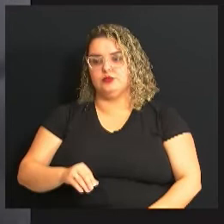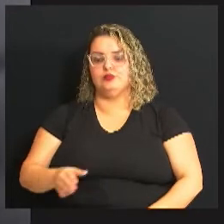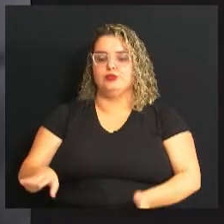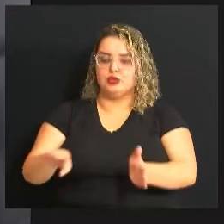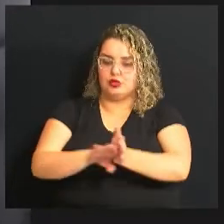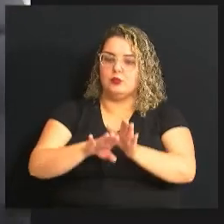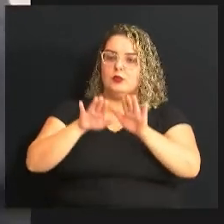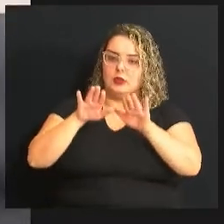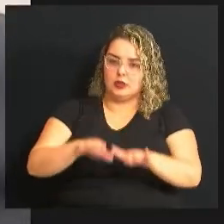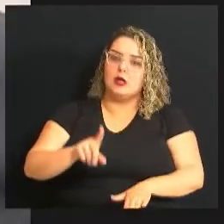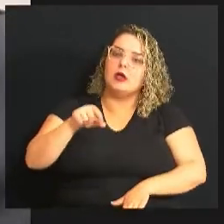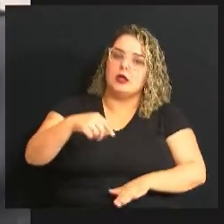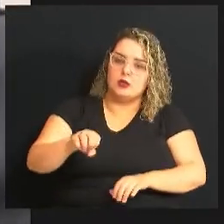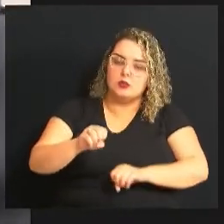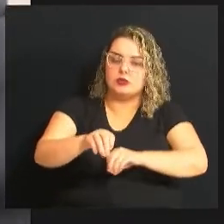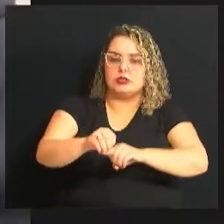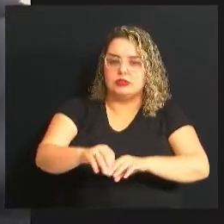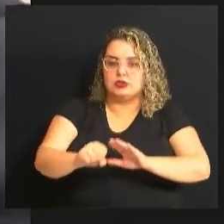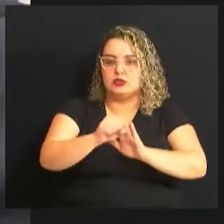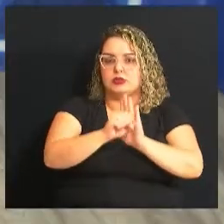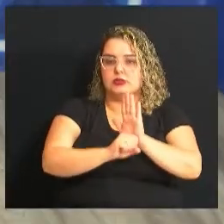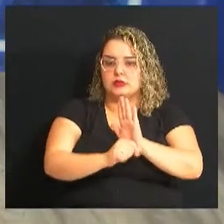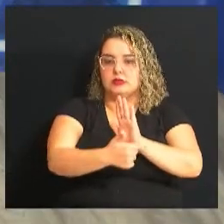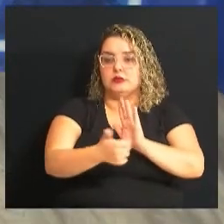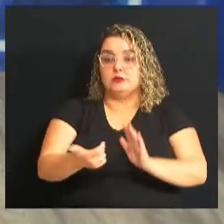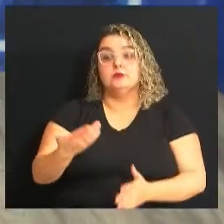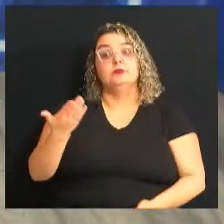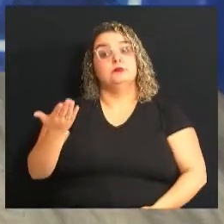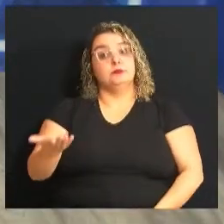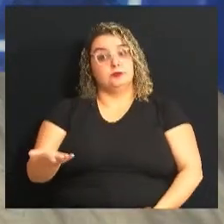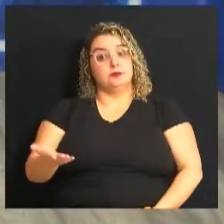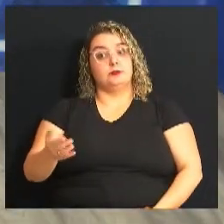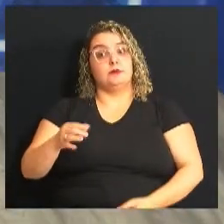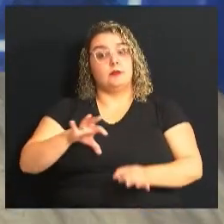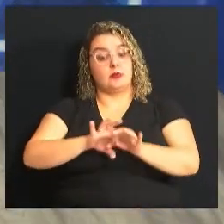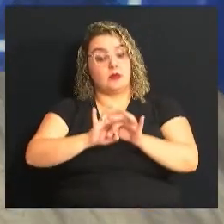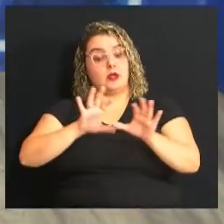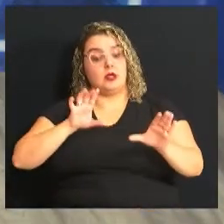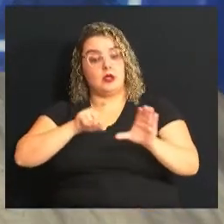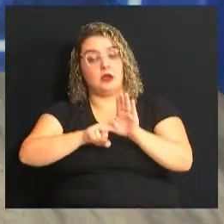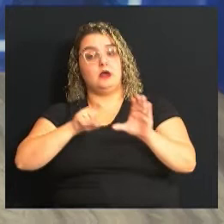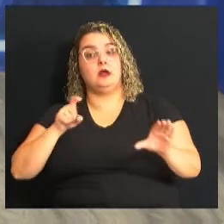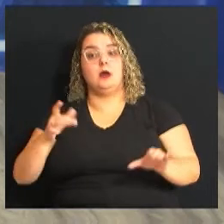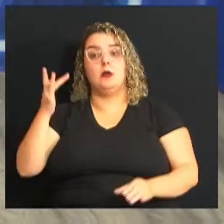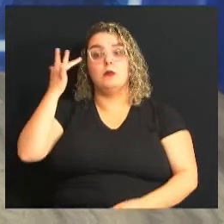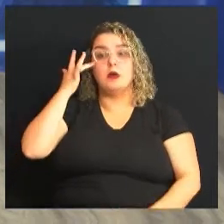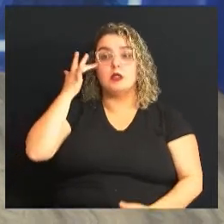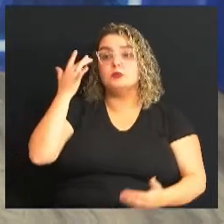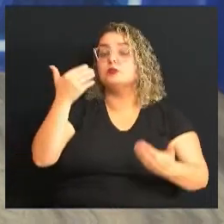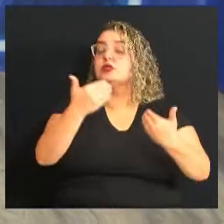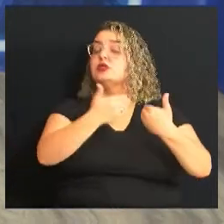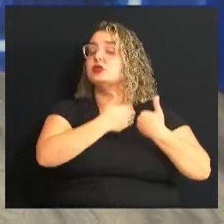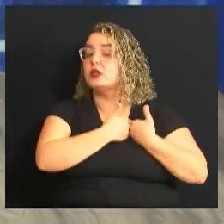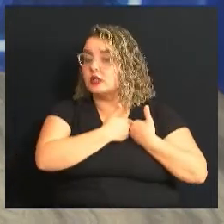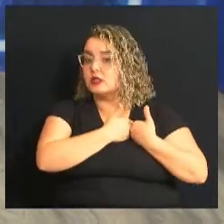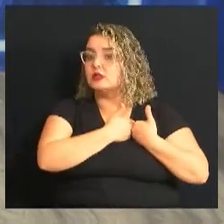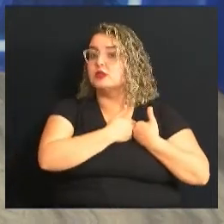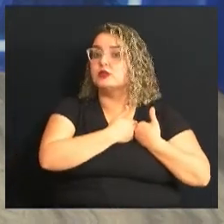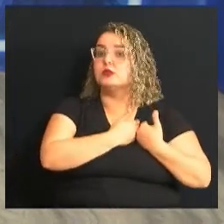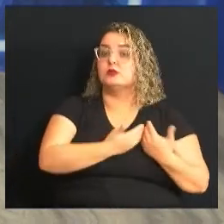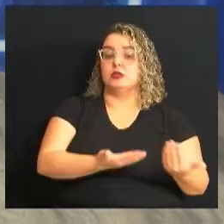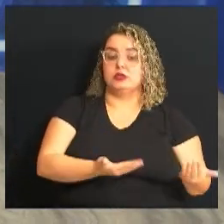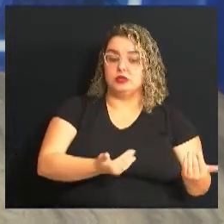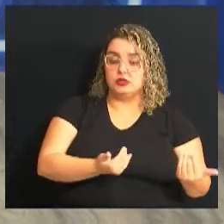ensino do século XXI, efetivamente. Olha aí, então, autonomia, maturidade, responsabilidade para esse jovem, para